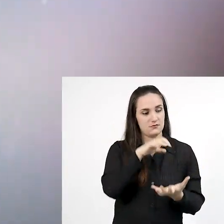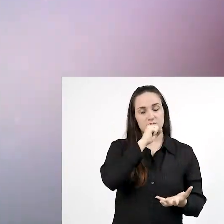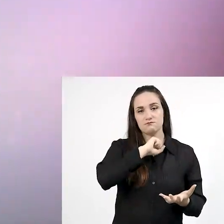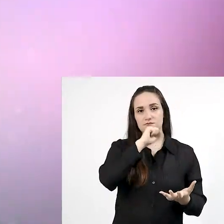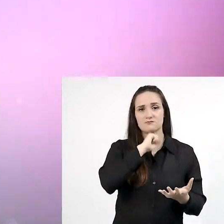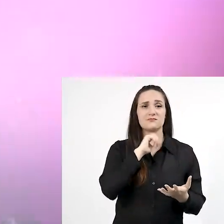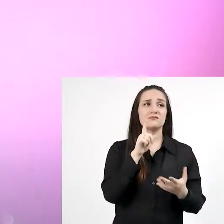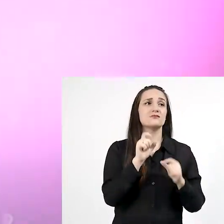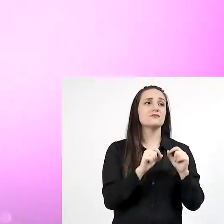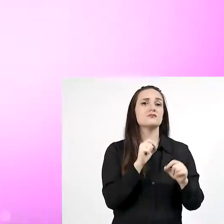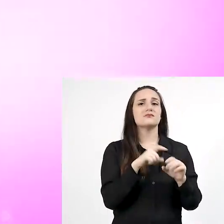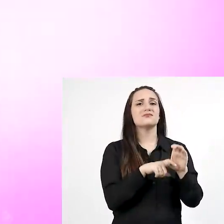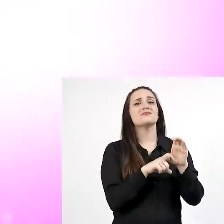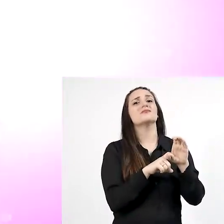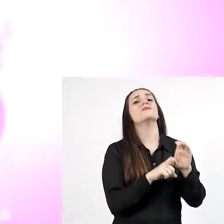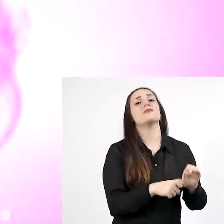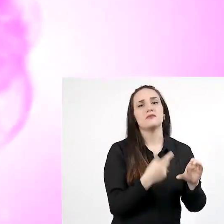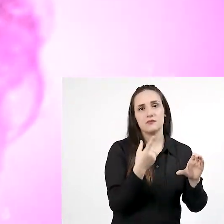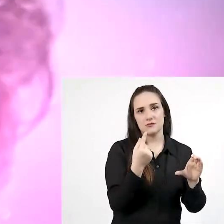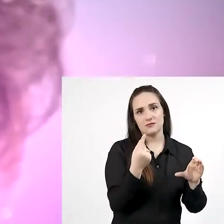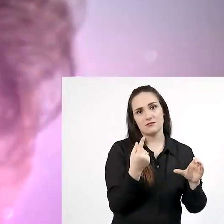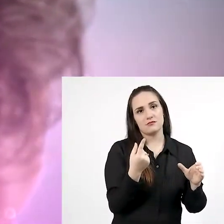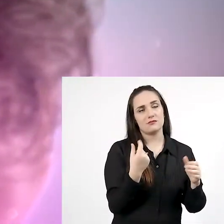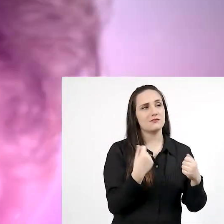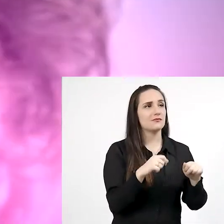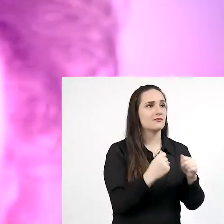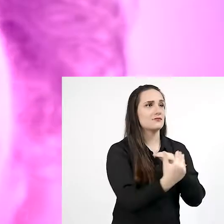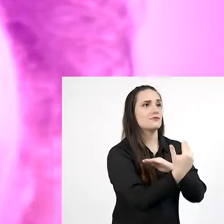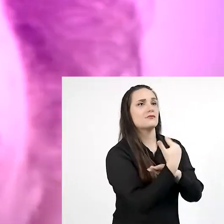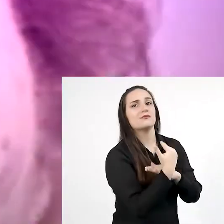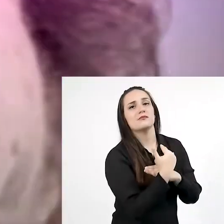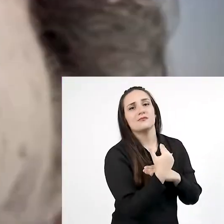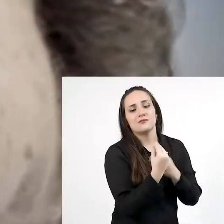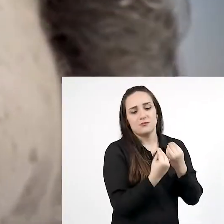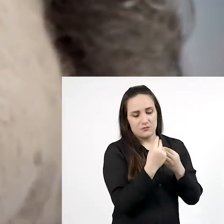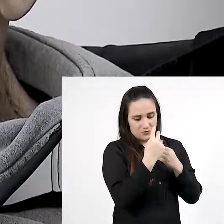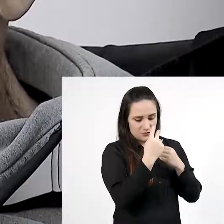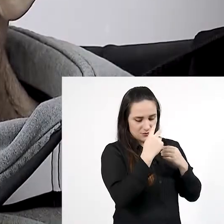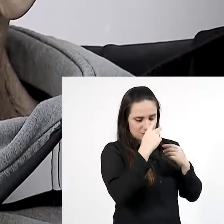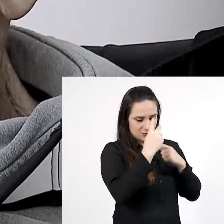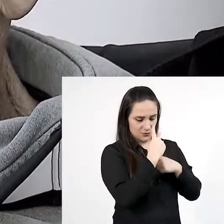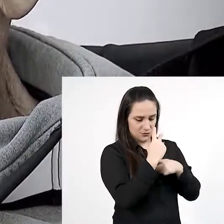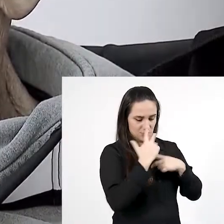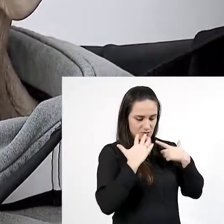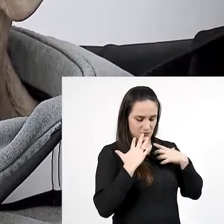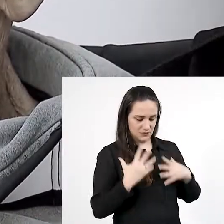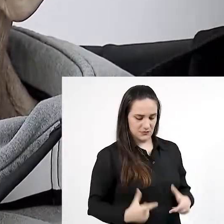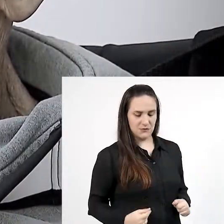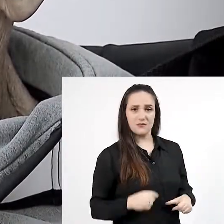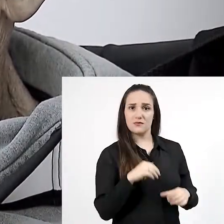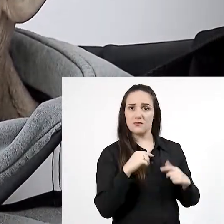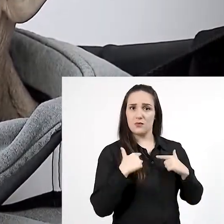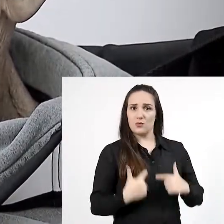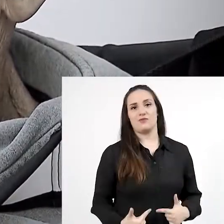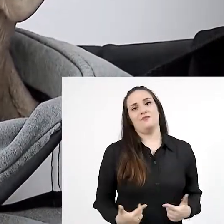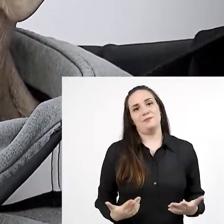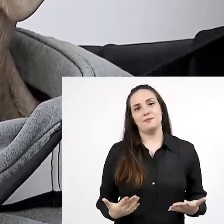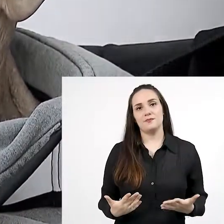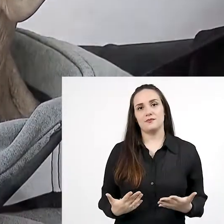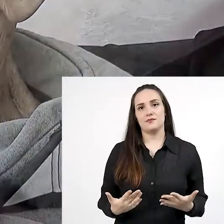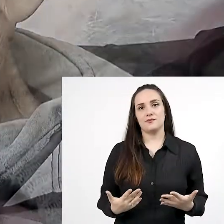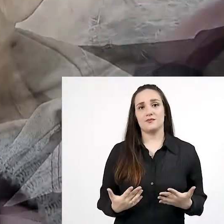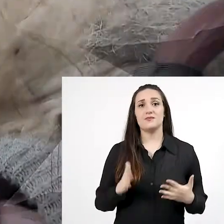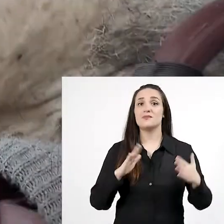da dependência econômica e para parte das necessidades diárias de cuidado. E em algumas situações, a dificuldade